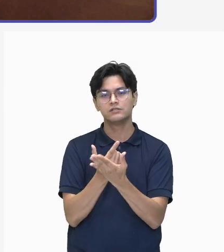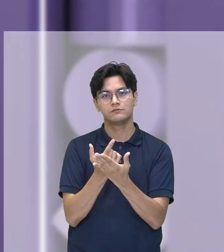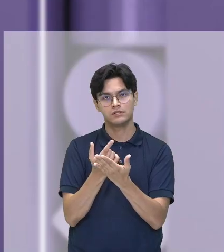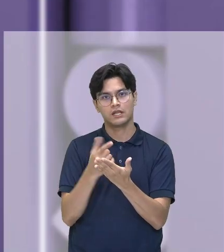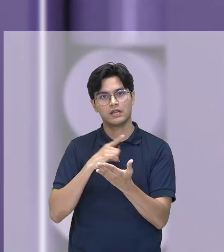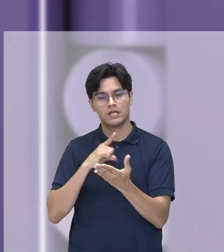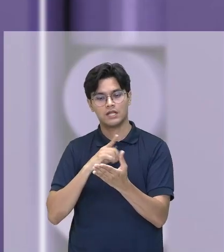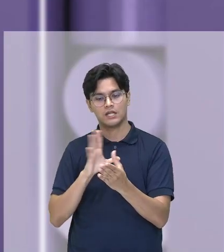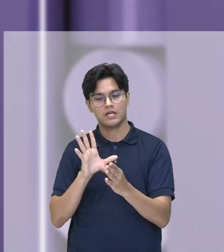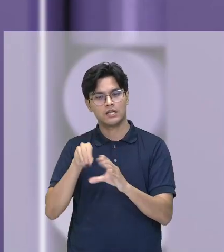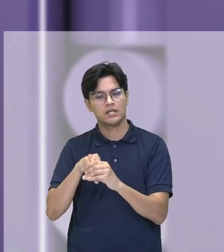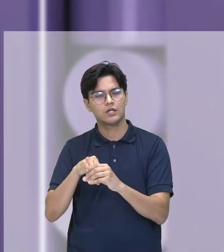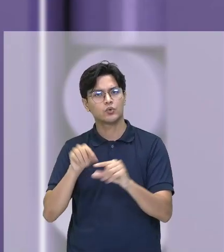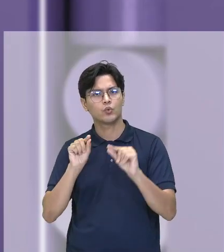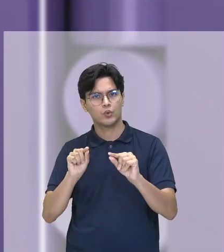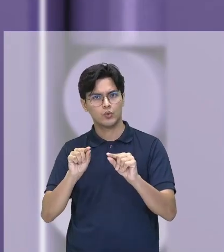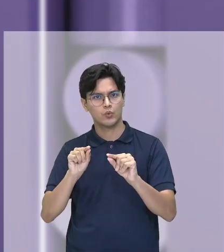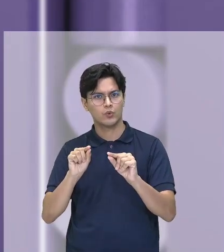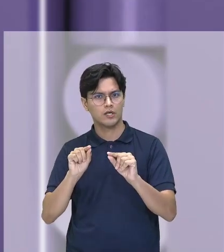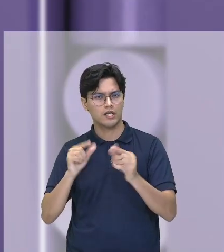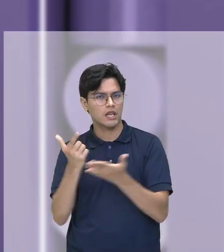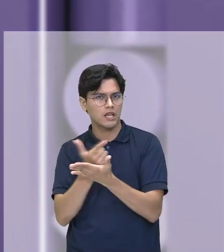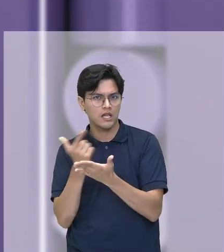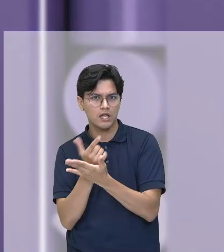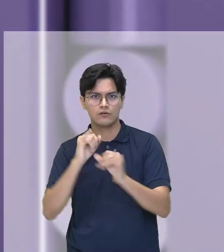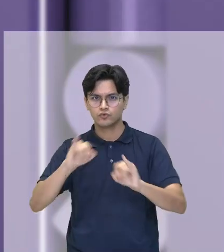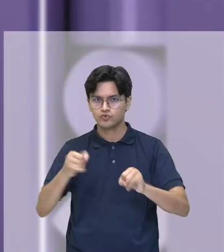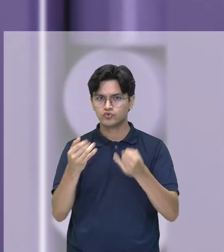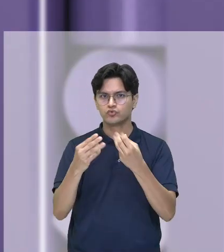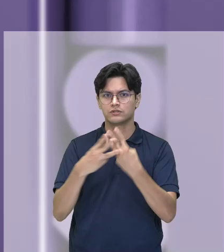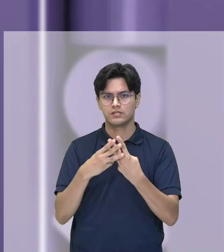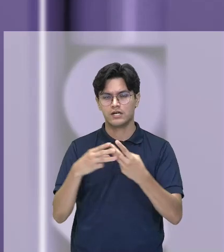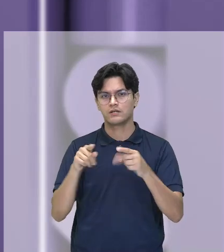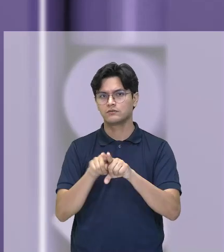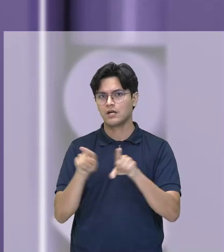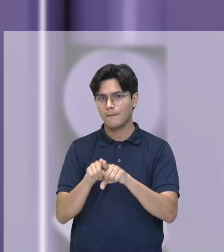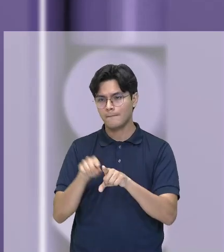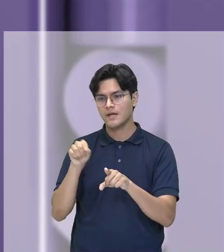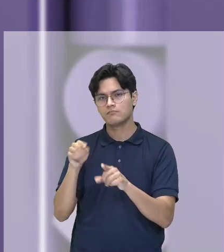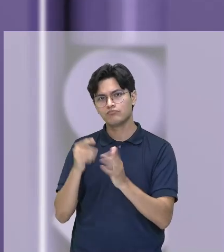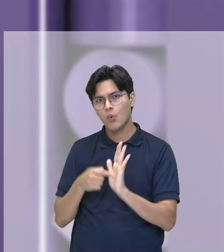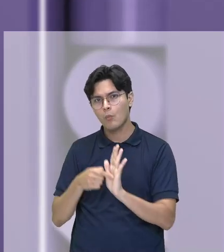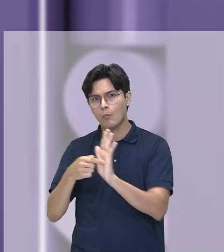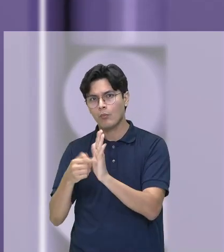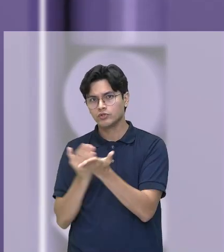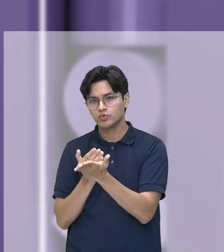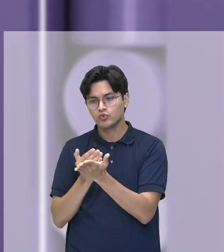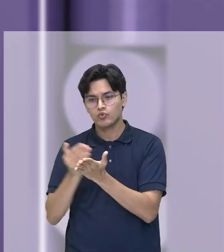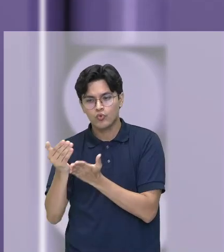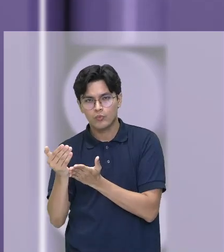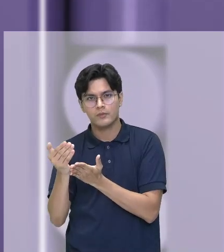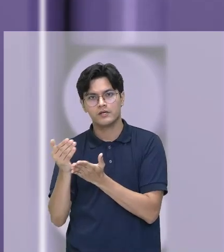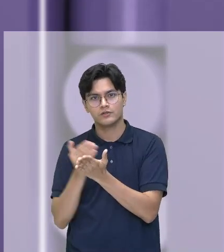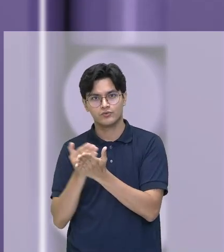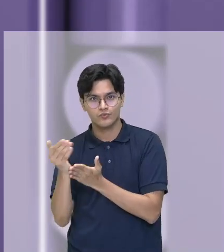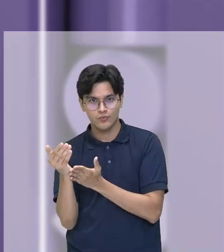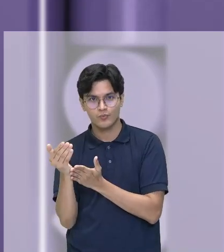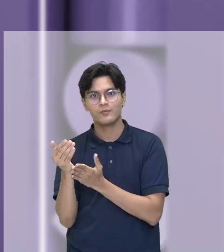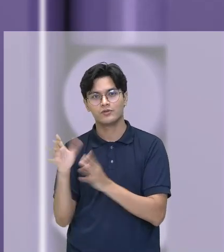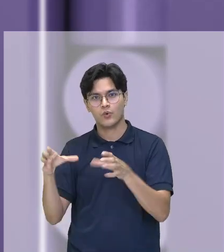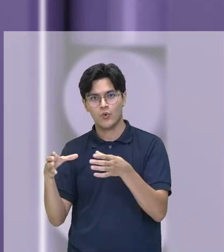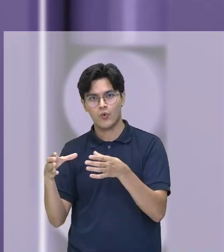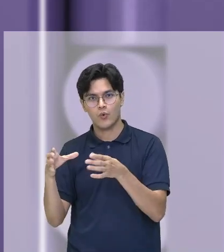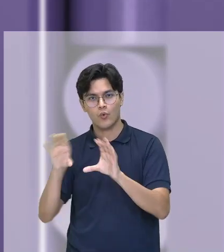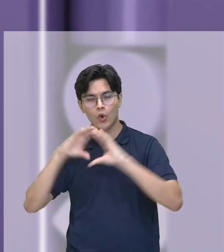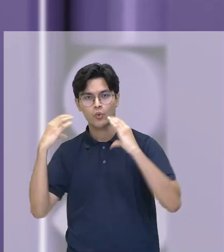judaicos quanto também composto pelas primeiras comunidades cristãs, que vão ser canonizados, que vão